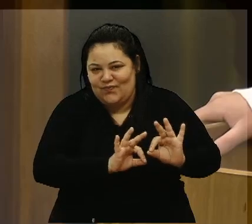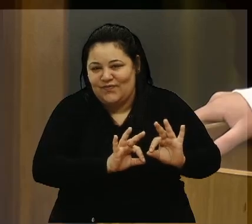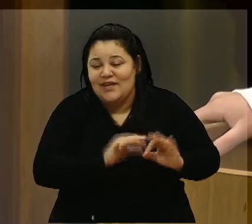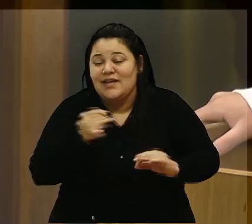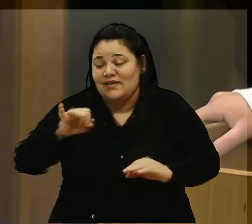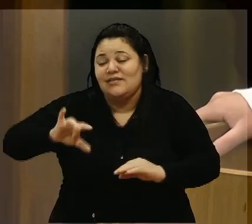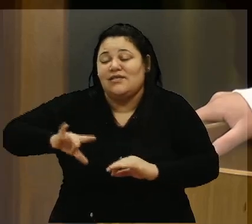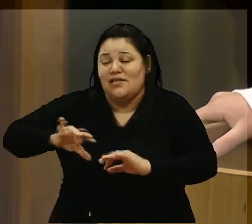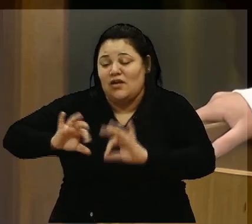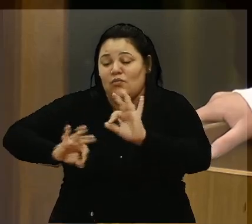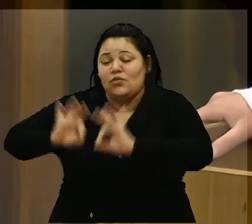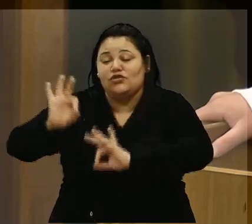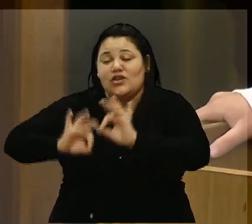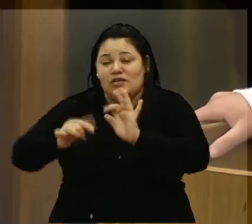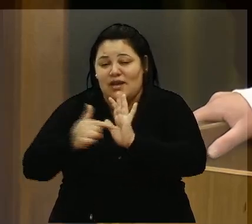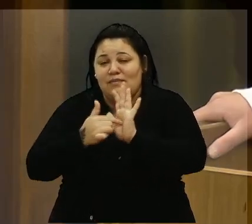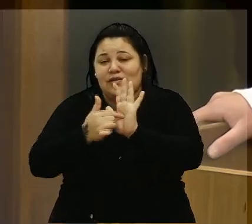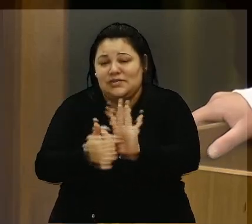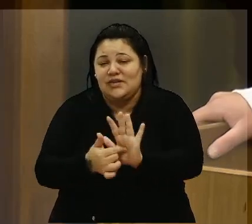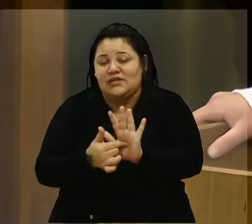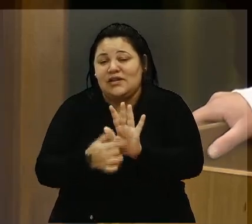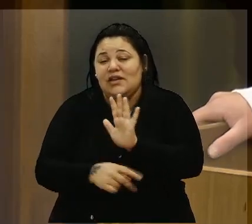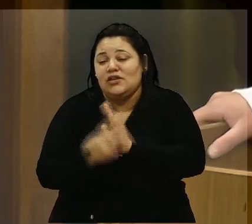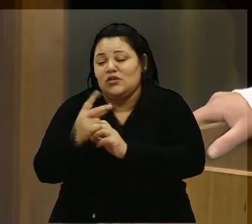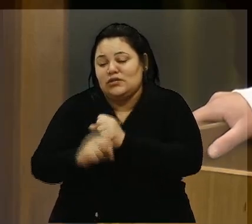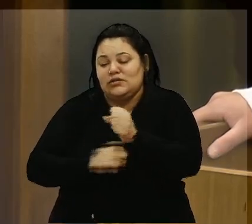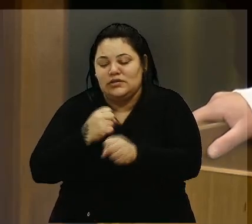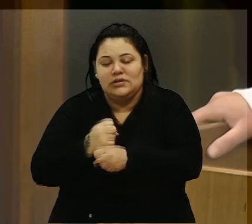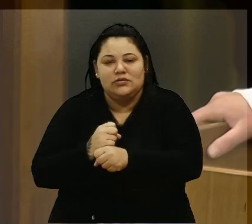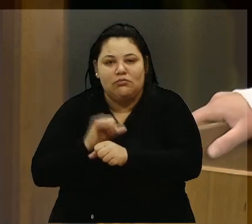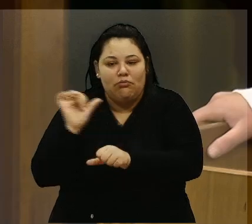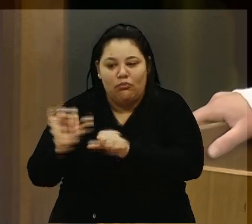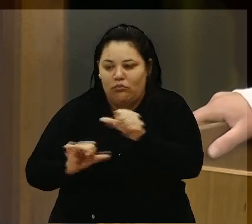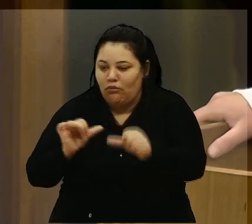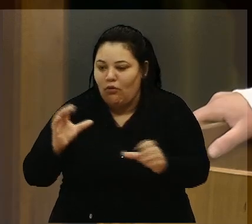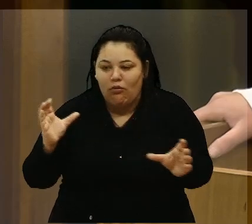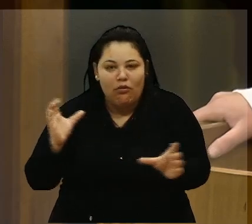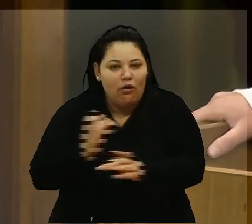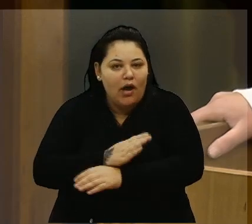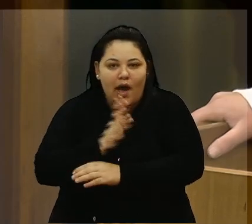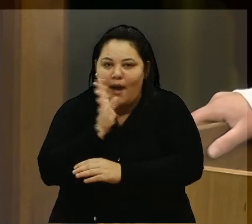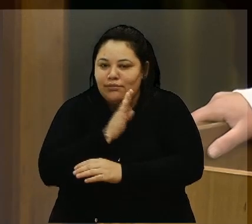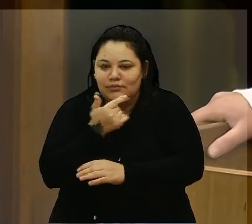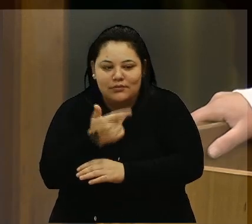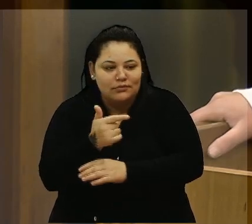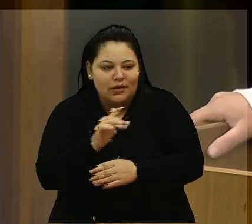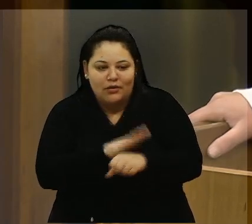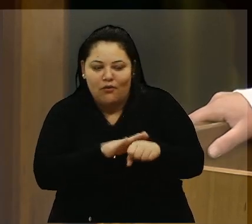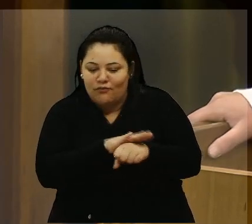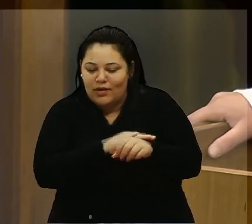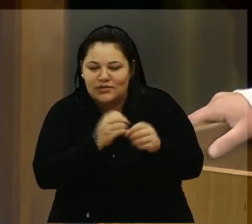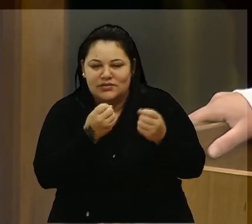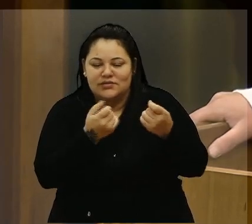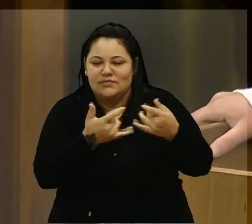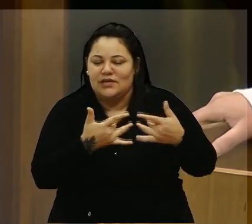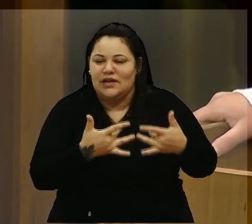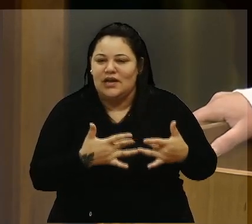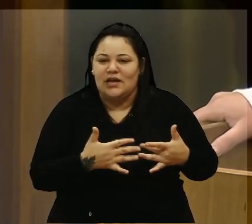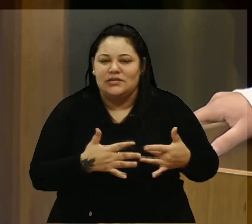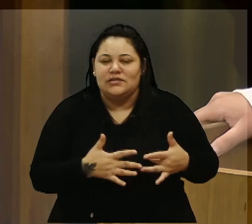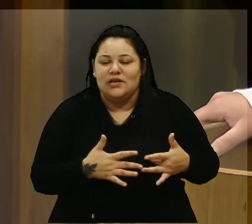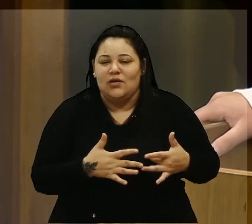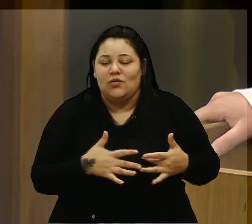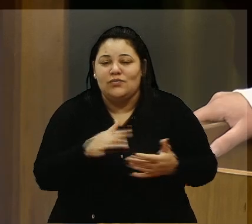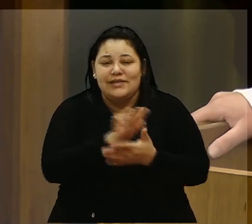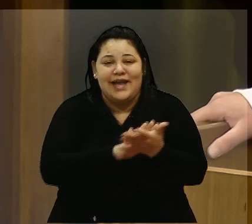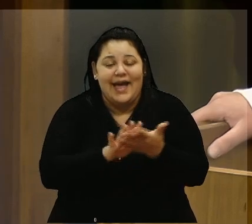um projeto que é apresentado, em 2 anos esse projeto muda completamente. Sem diálogo. Sem diálogo com nós, sem diálogo